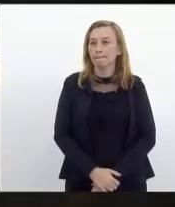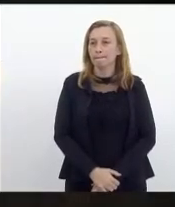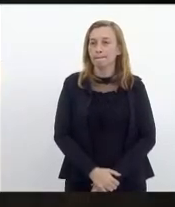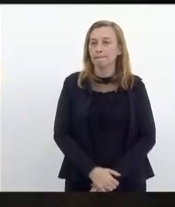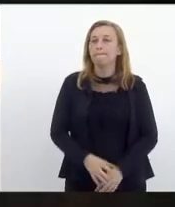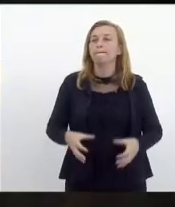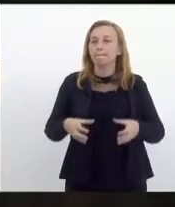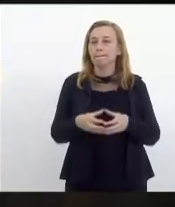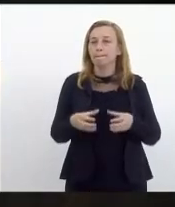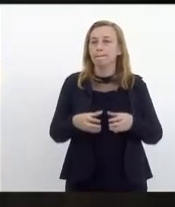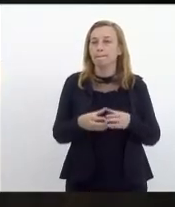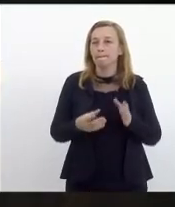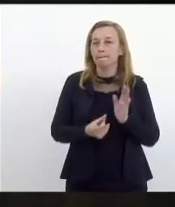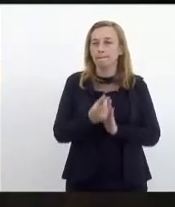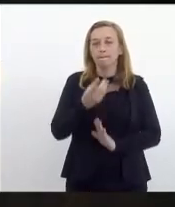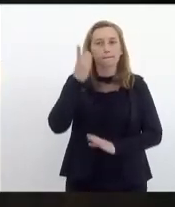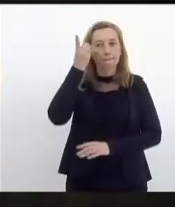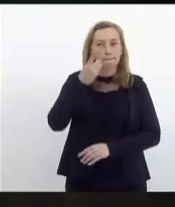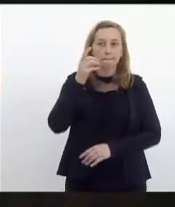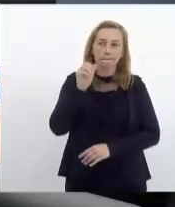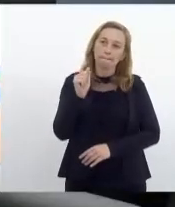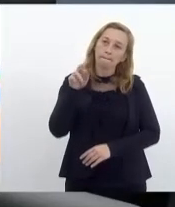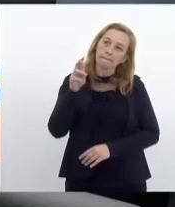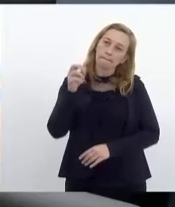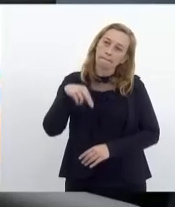Comissão de Orçamento, deputado Anderson Moraes.